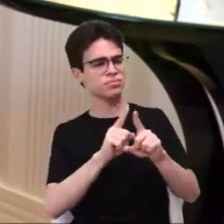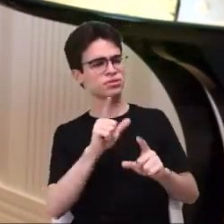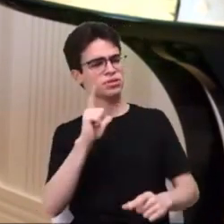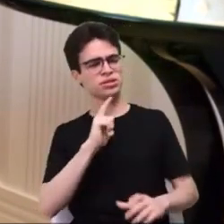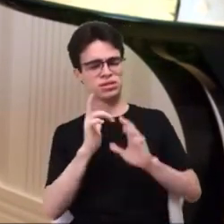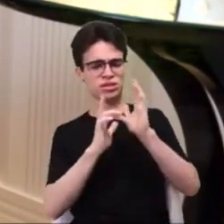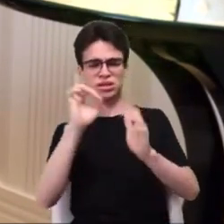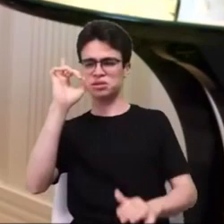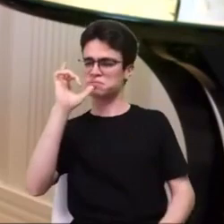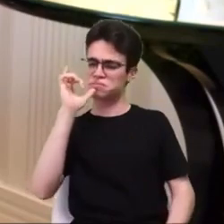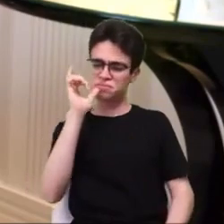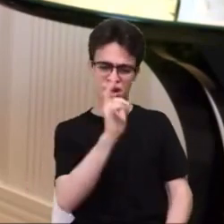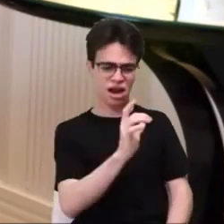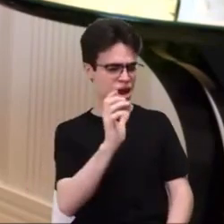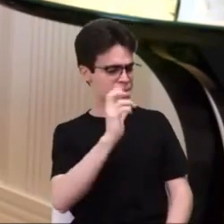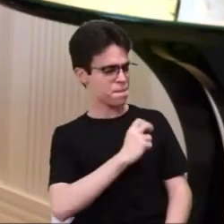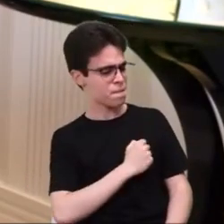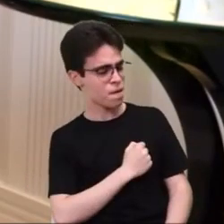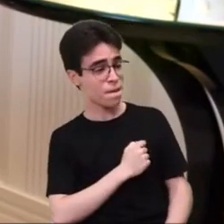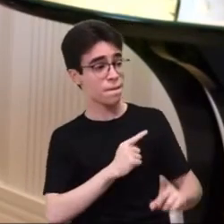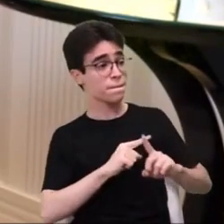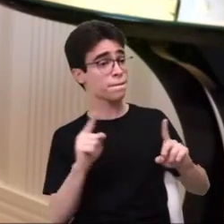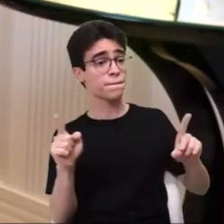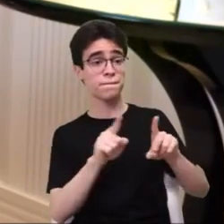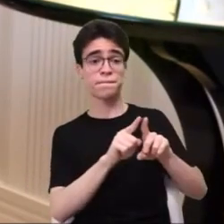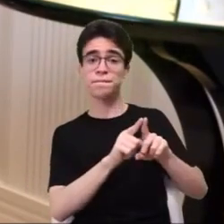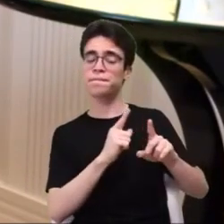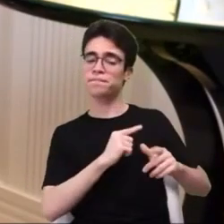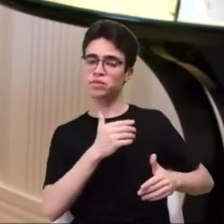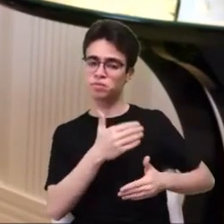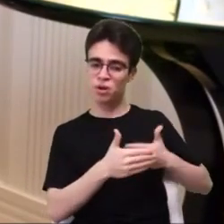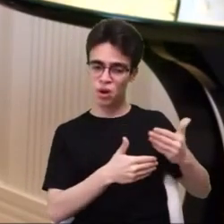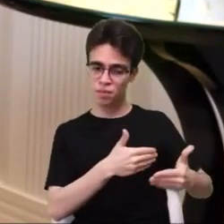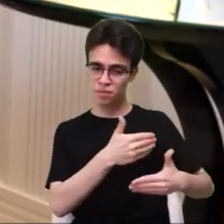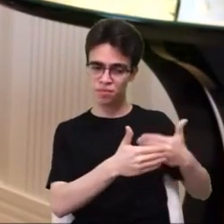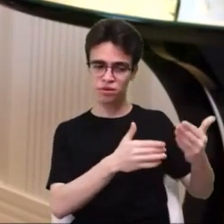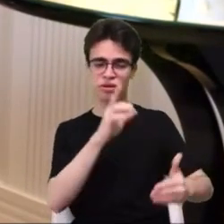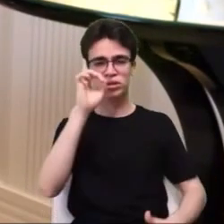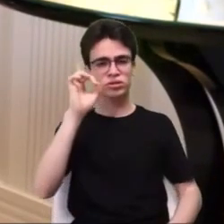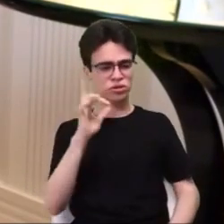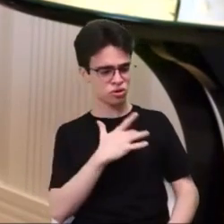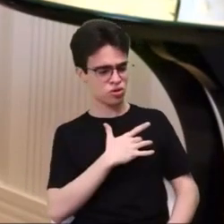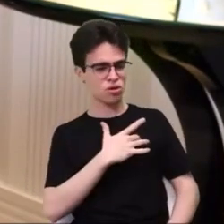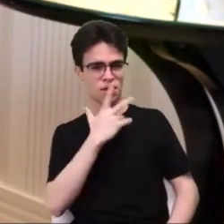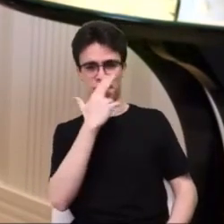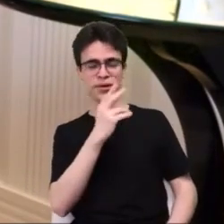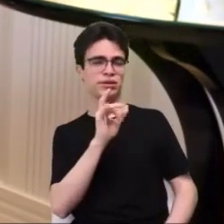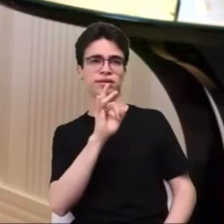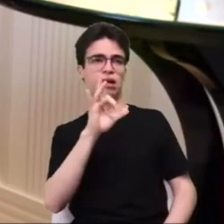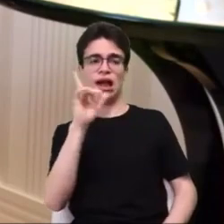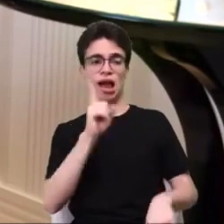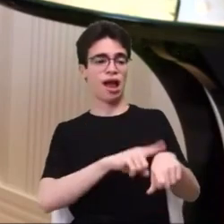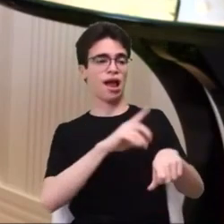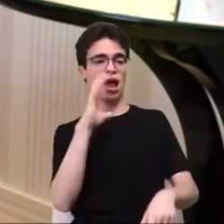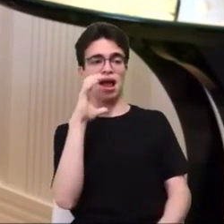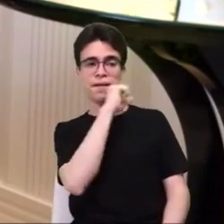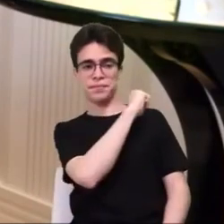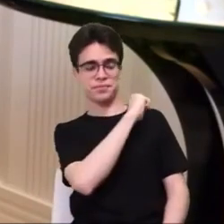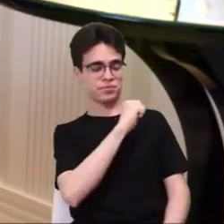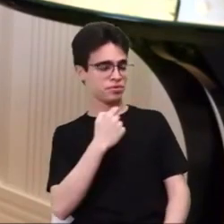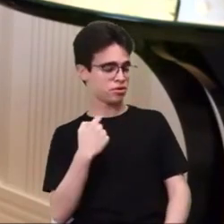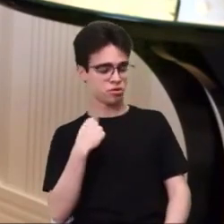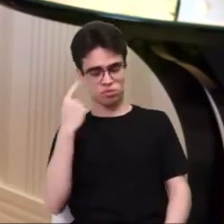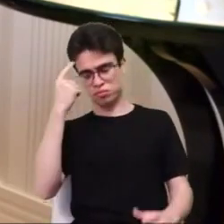do amor de Deus, mas daí você entrou num processo de Deus na sua vida. Não foi uma coisa assim instantânea que mudou